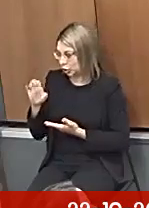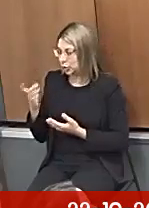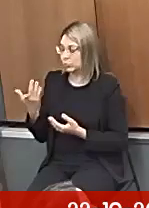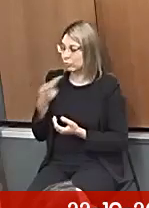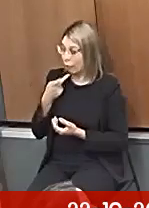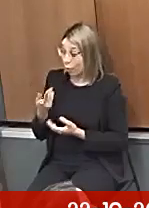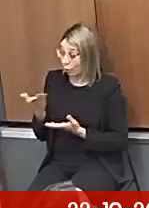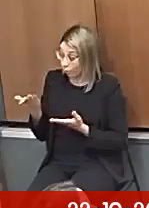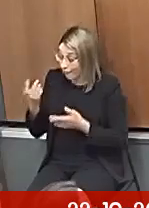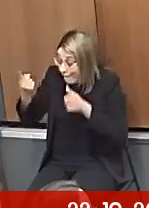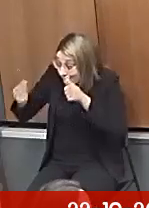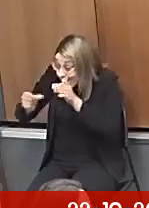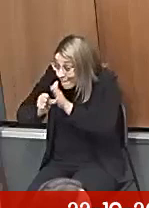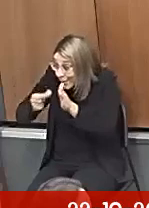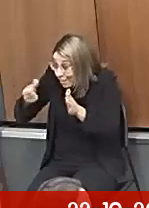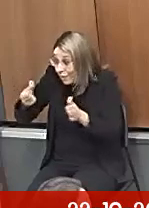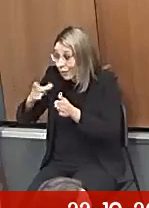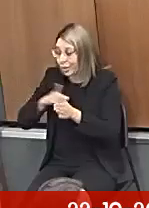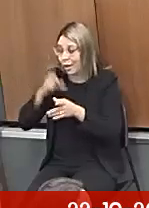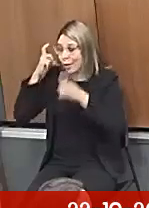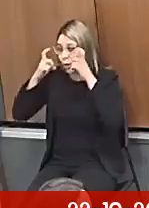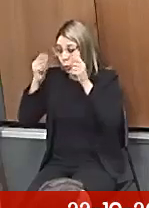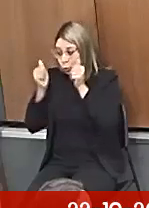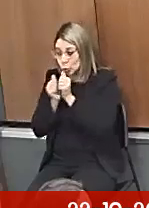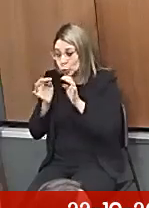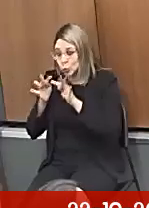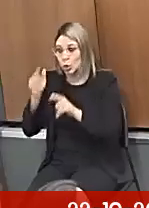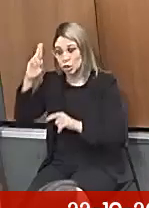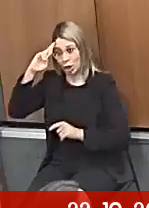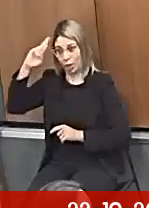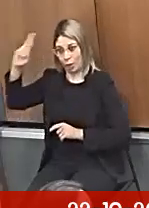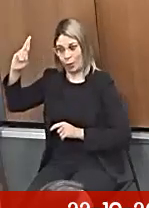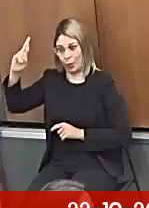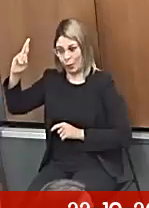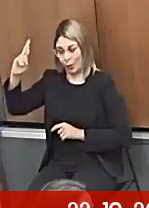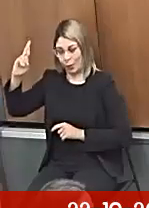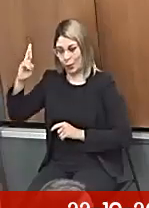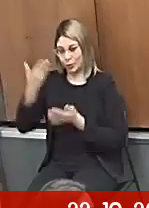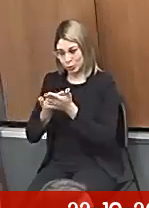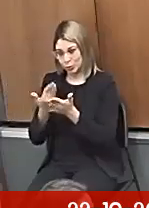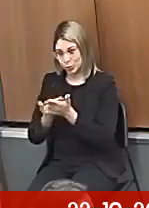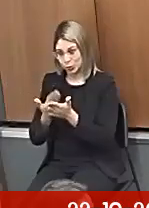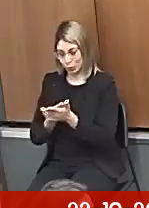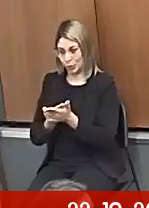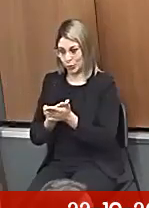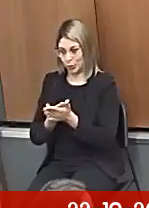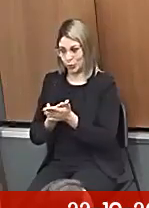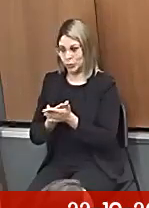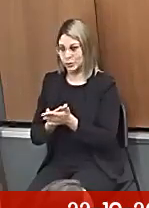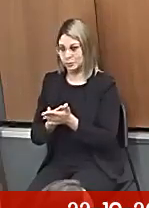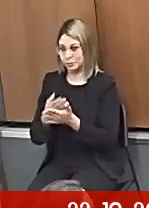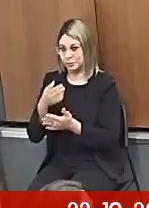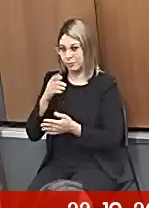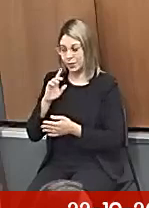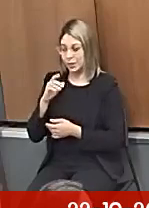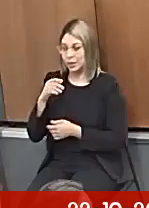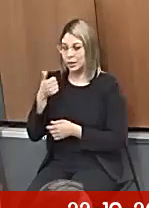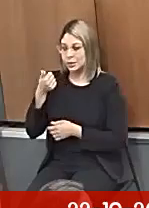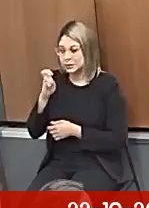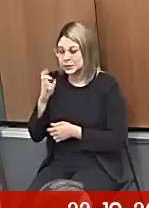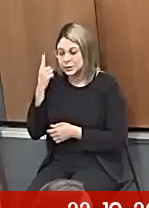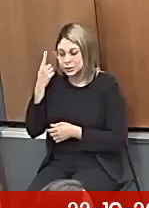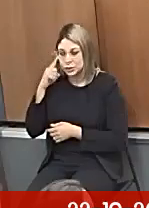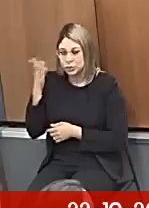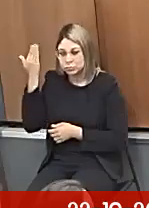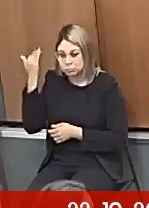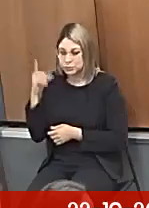uma reunião com as diretoras da escola. Fizemos audiência aqui, de autoria do deputado Duarte Bechi, há 15 dias, uma audiência com a